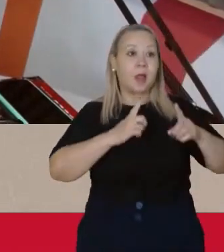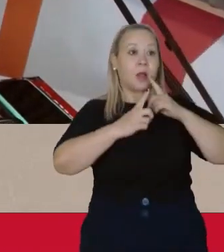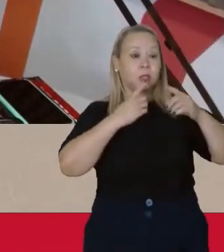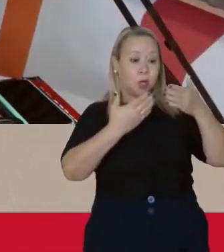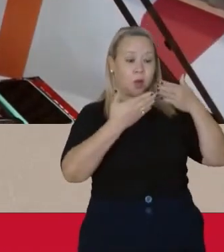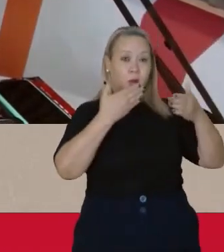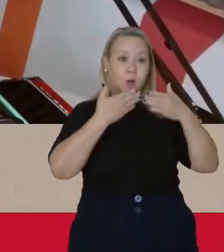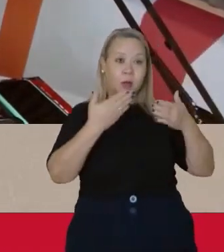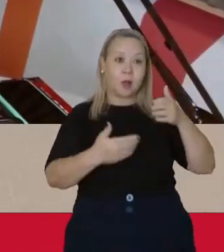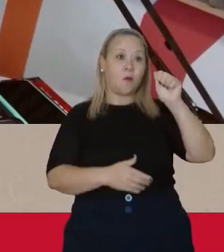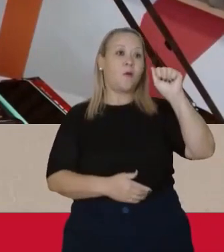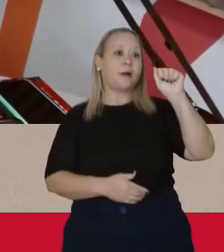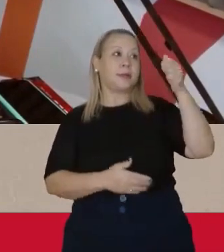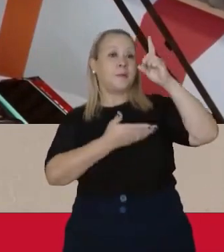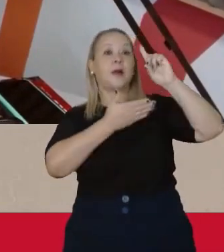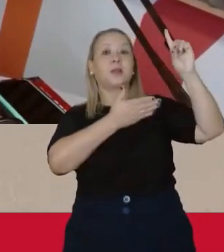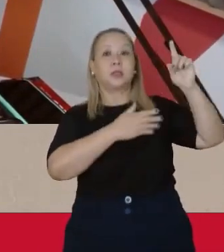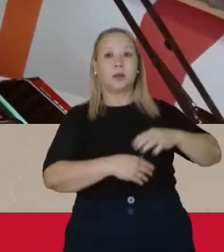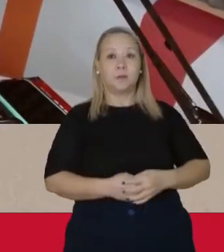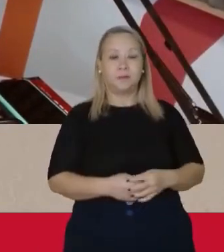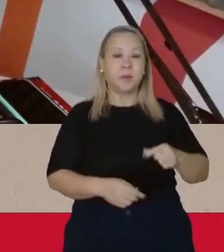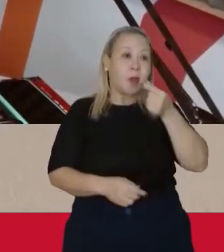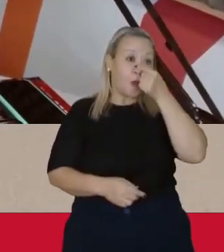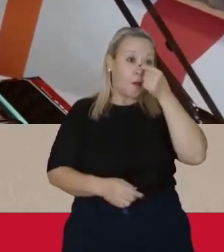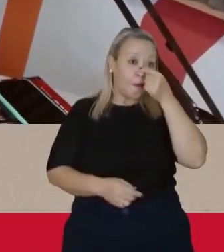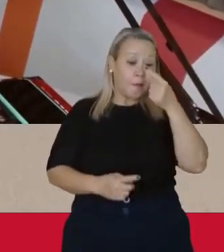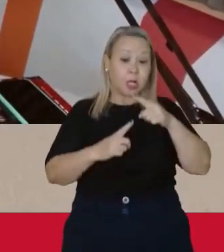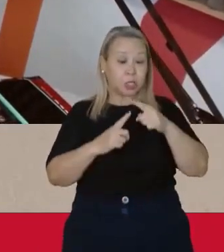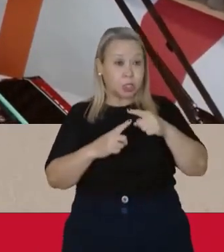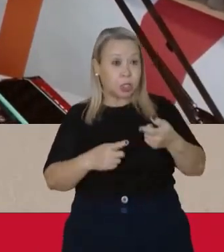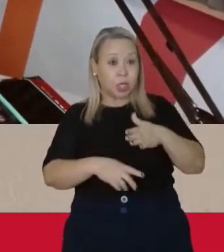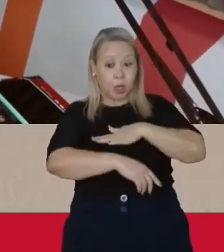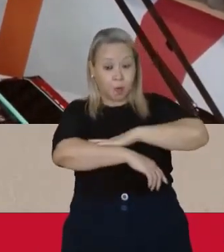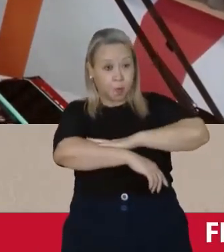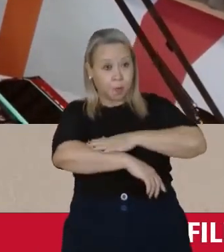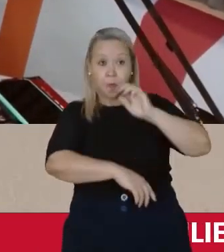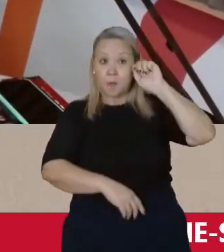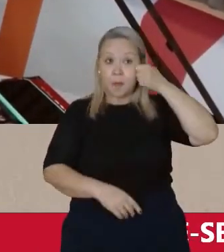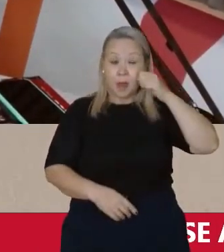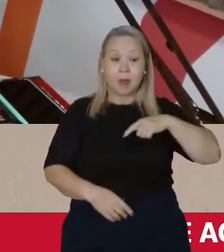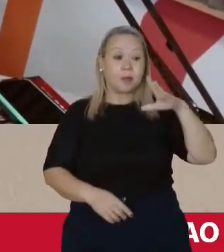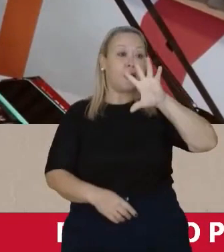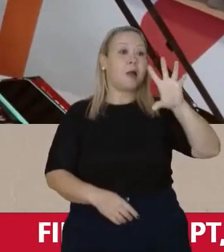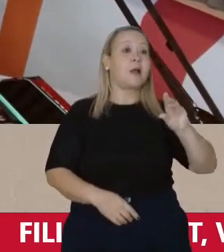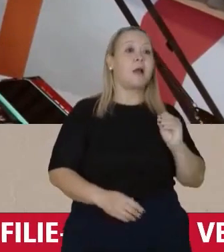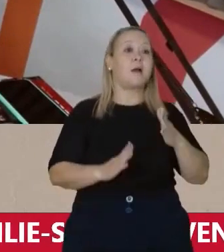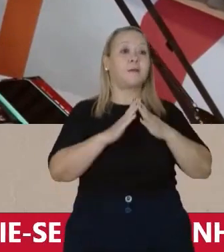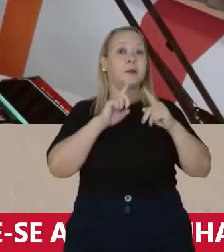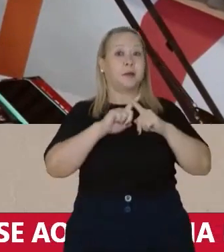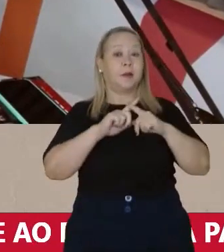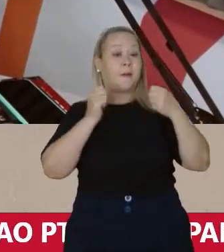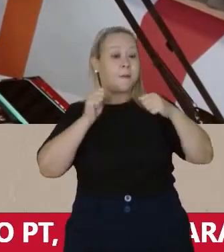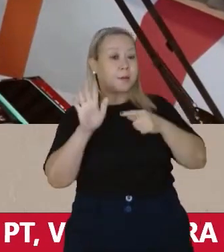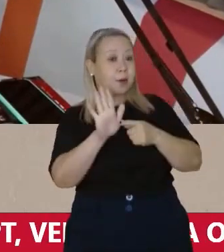Assembleia de Deus, e com todas, mas quando eu falo Assembleia de Deus, porque é o evangélico típico, é o evangélico negro, é o evangélico que tem a África na igreja dele, nós temos que mostrar para